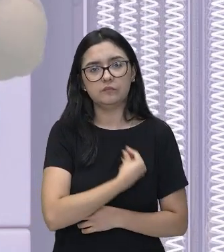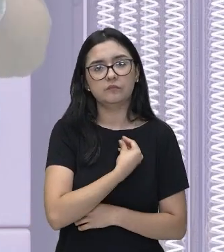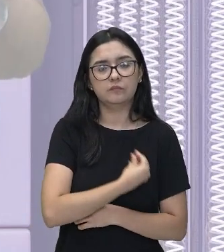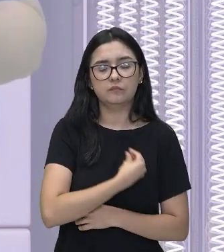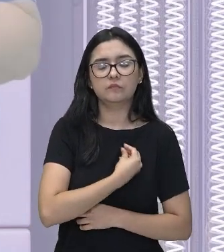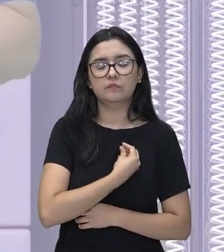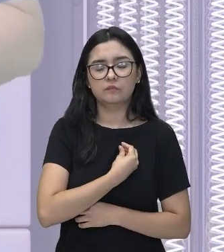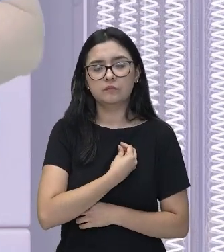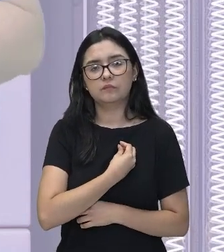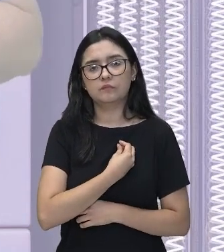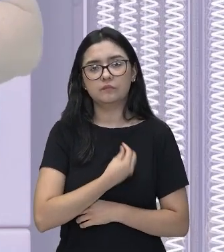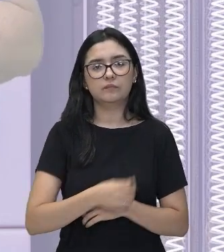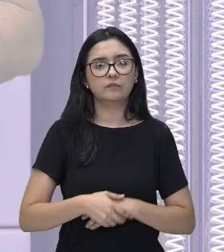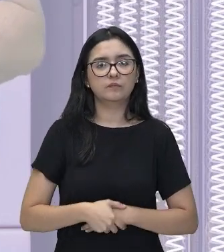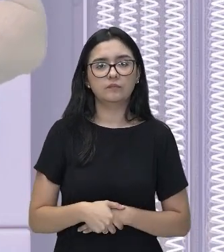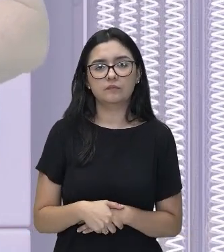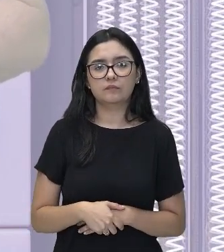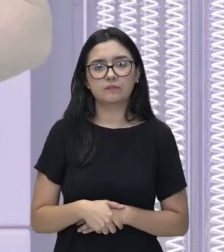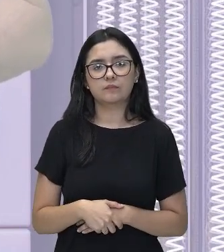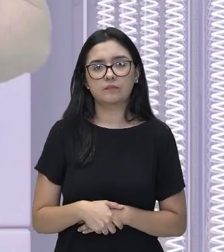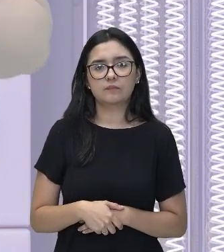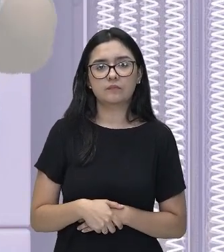forma de